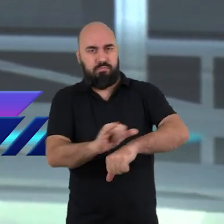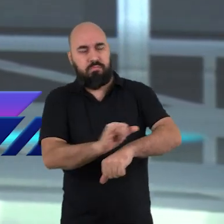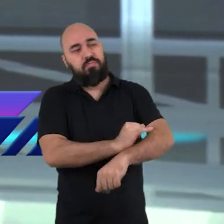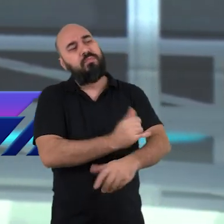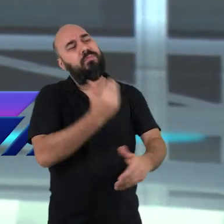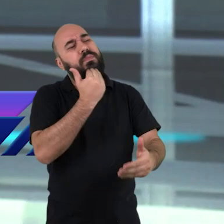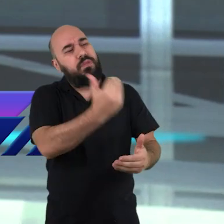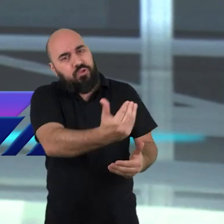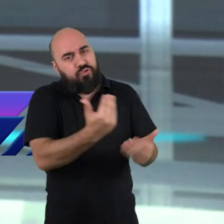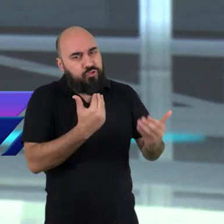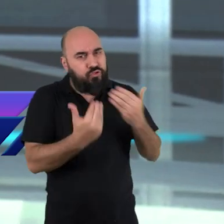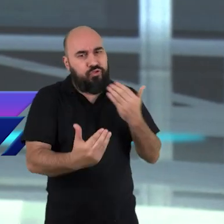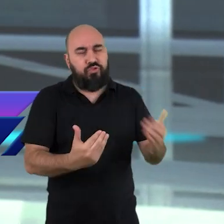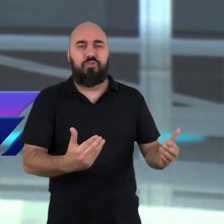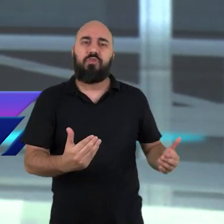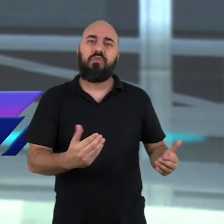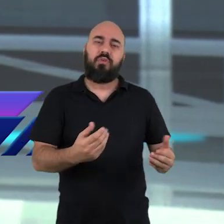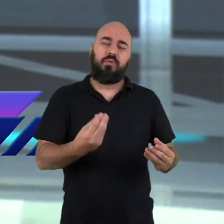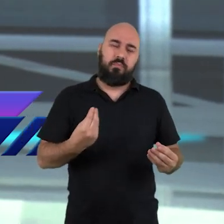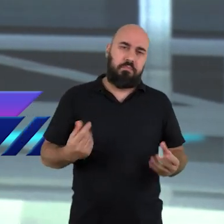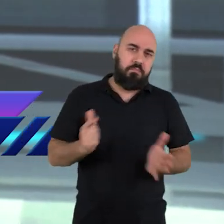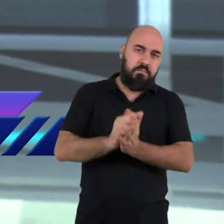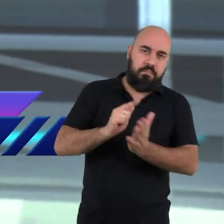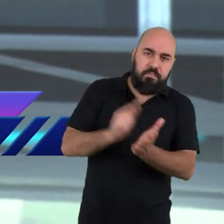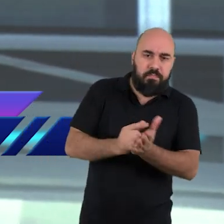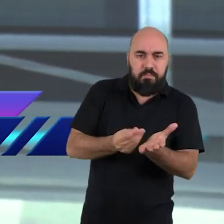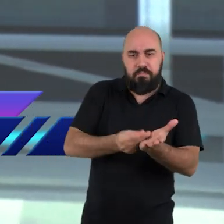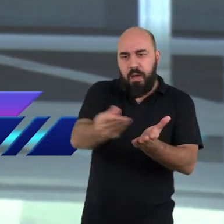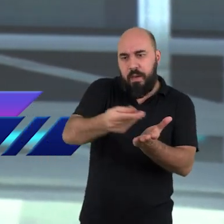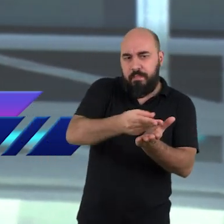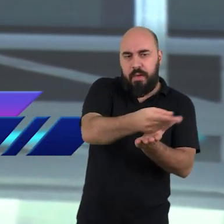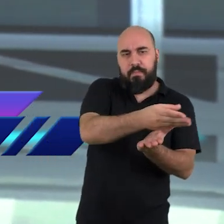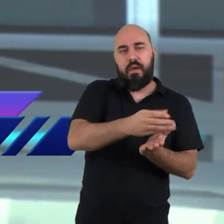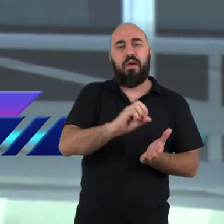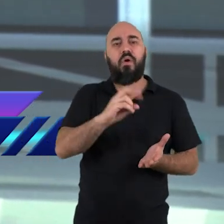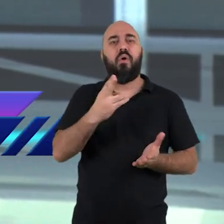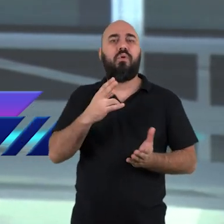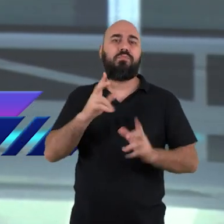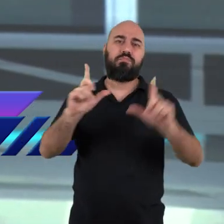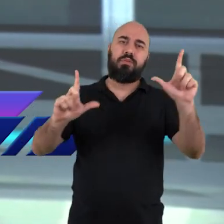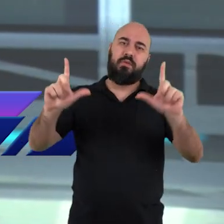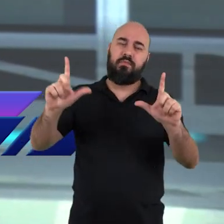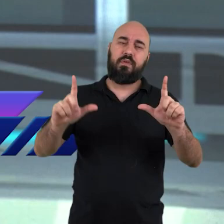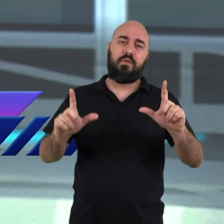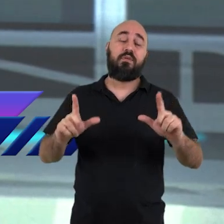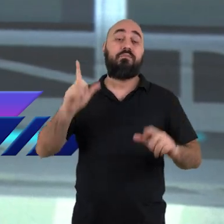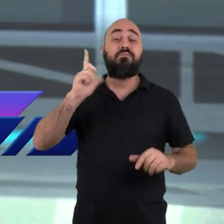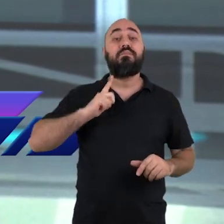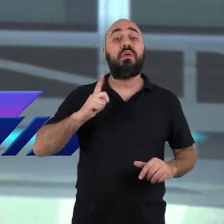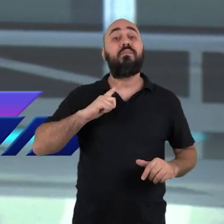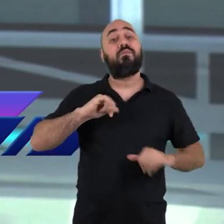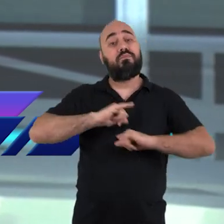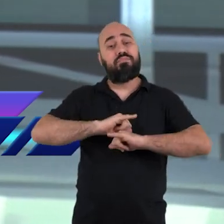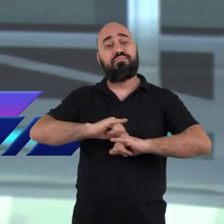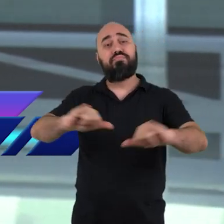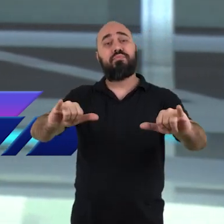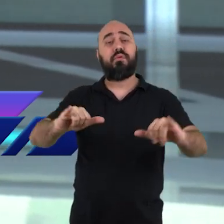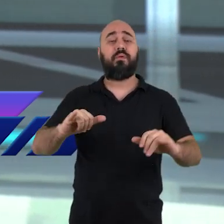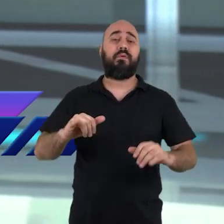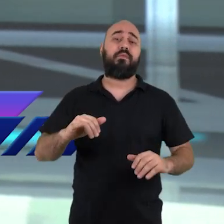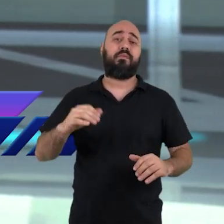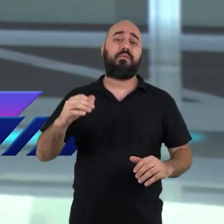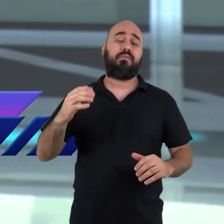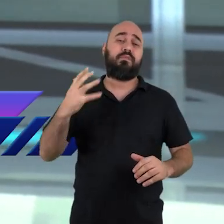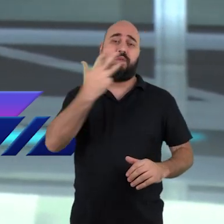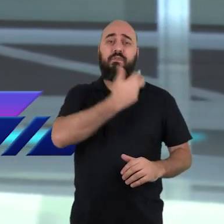formas de apelar a essas pessoas, porque nós conhecemos uma mensagem de transformação. Deus amou as